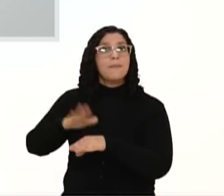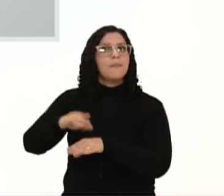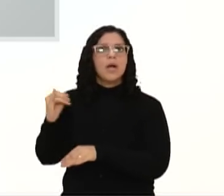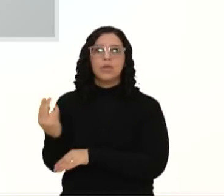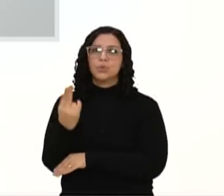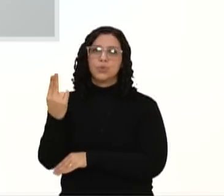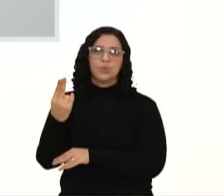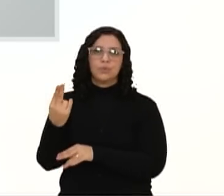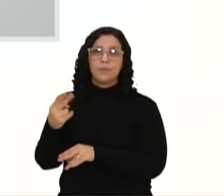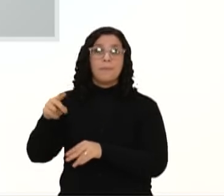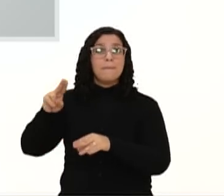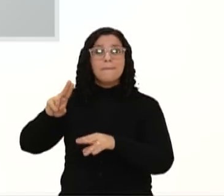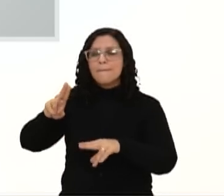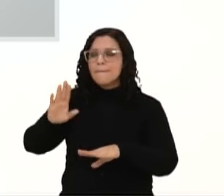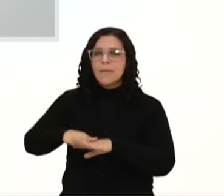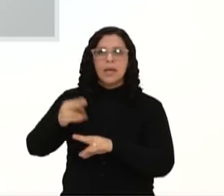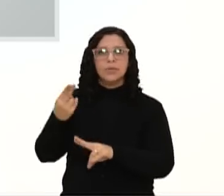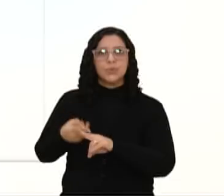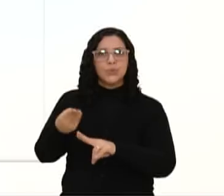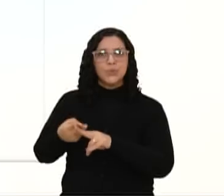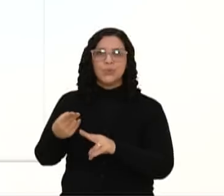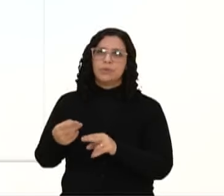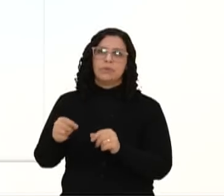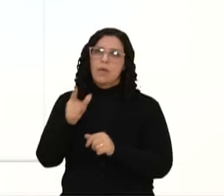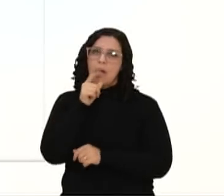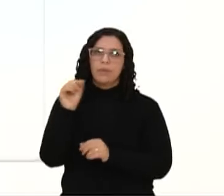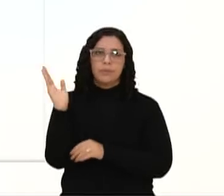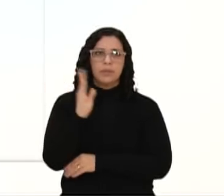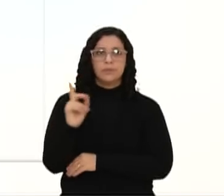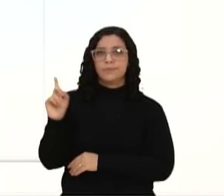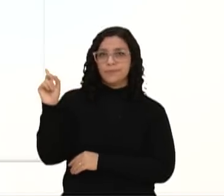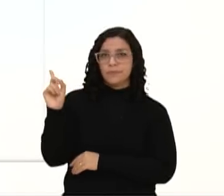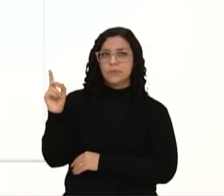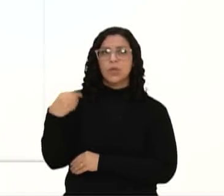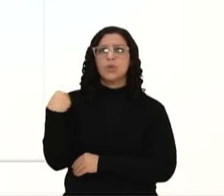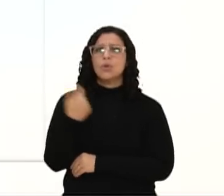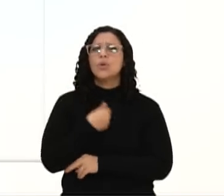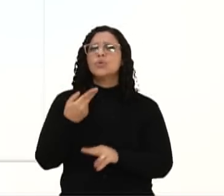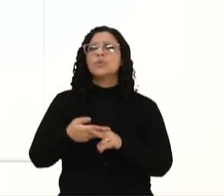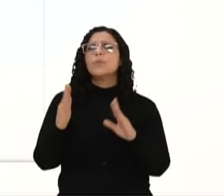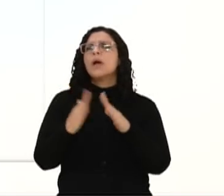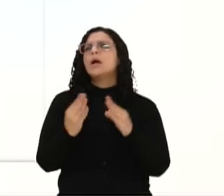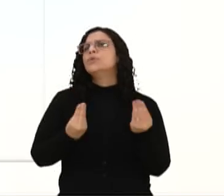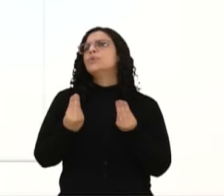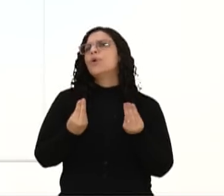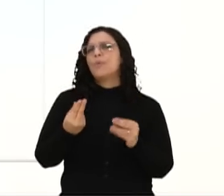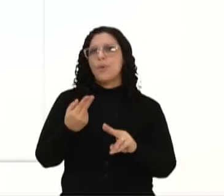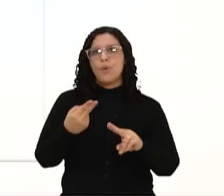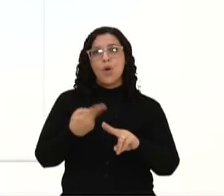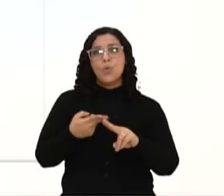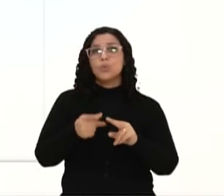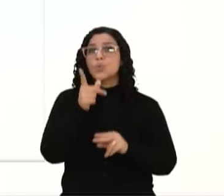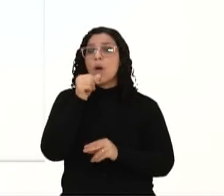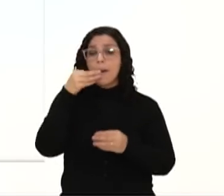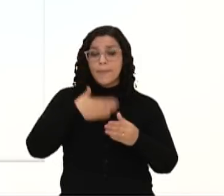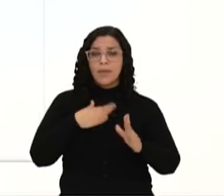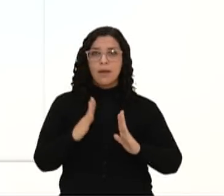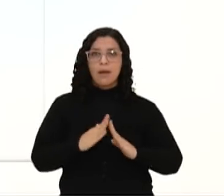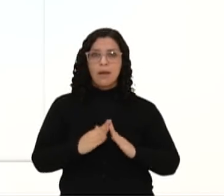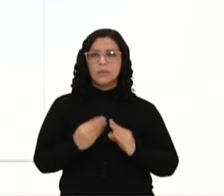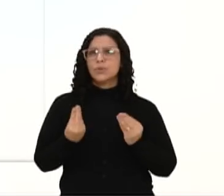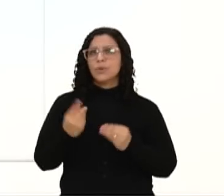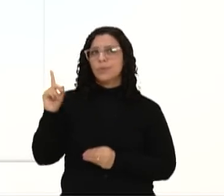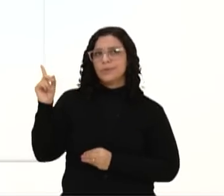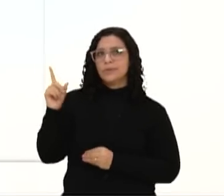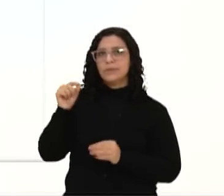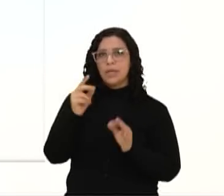mais consome água no Brasil, tá? E como nós usamos na nossa casa? Como é o nosso consumo de água em casa? Então, eu coloquei